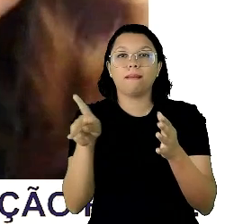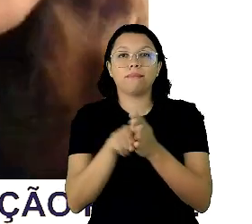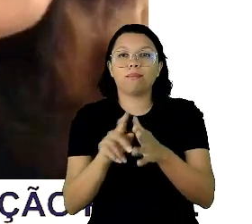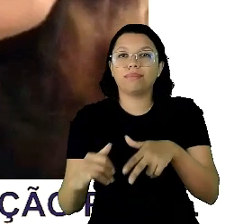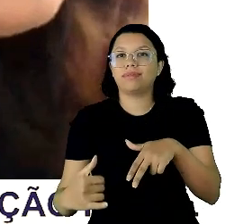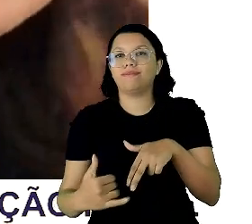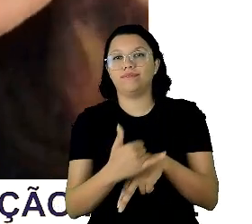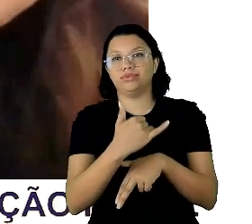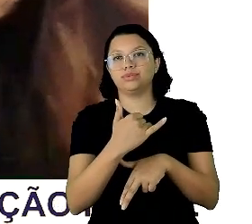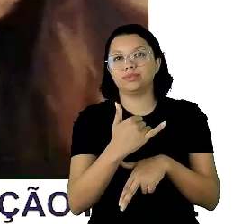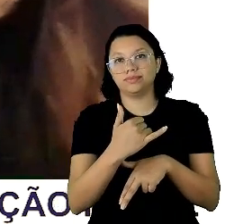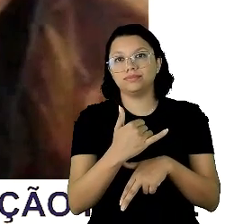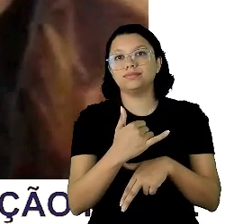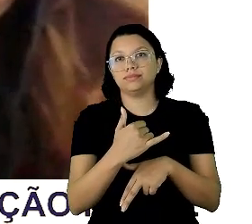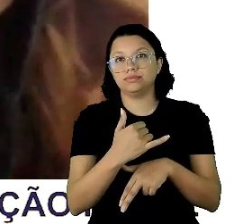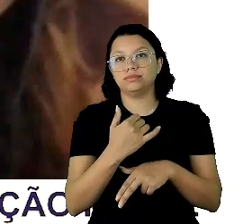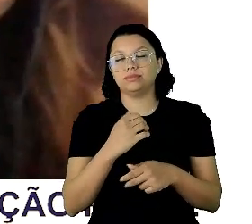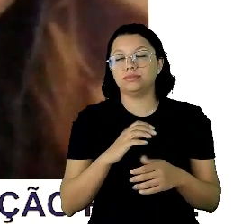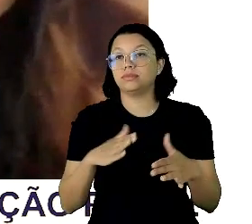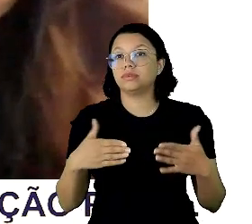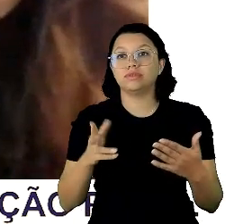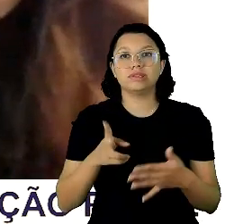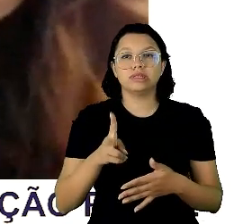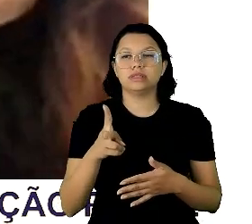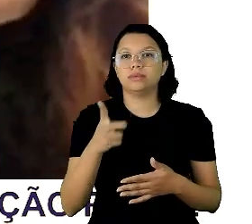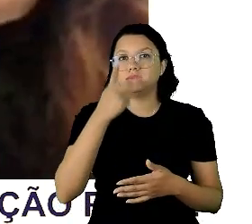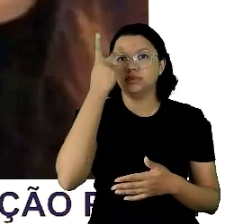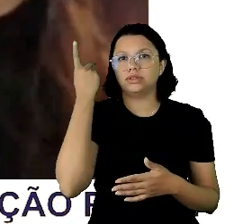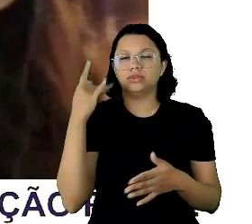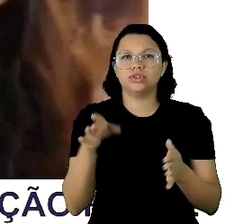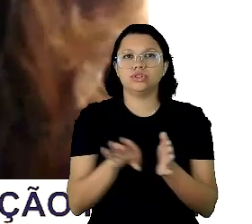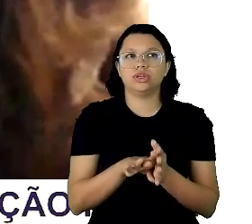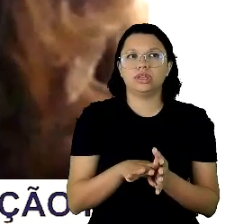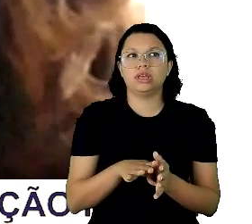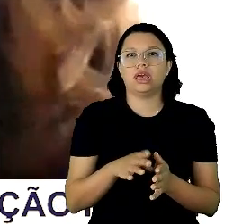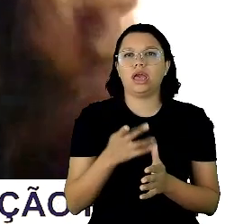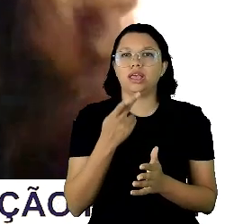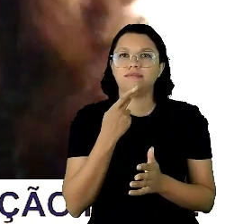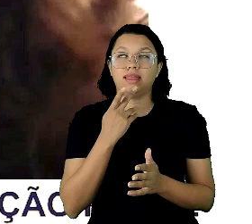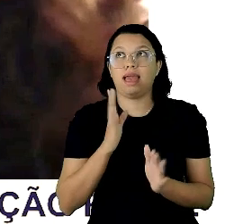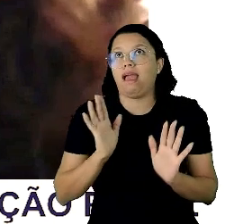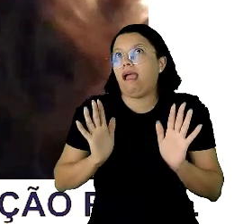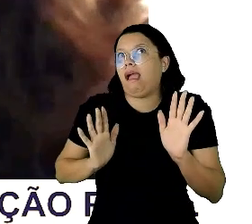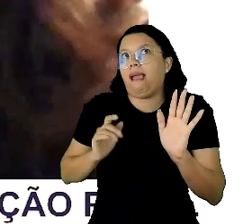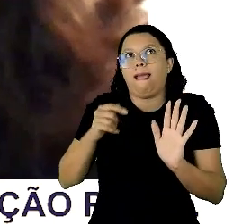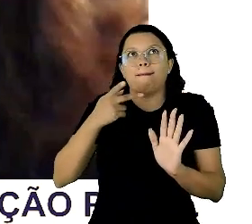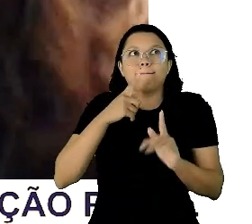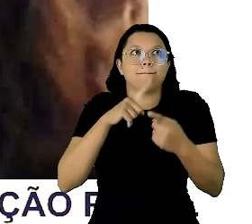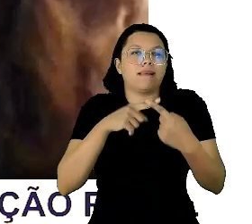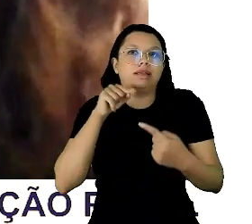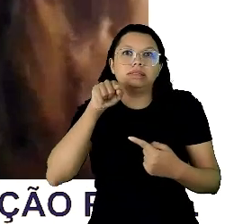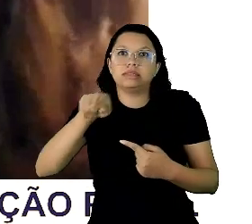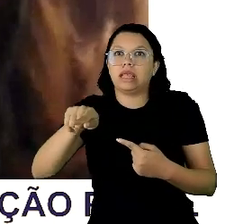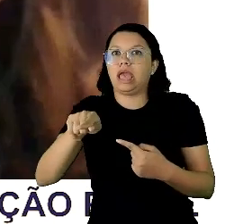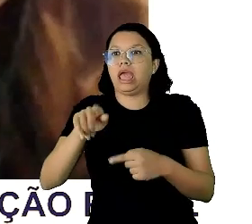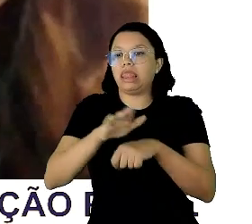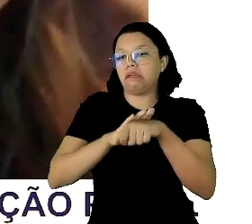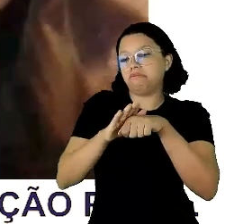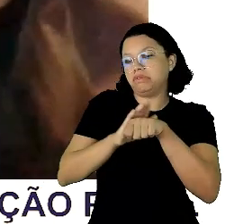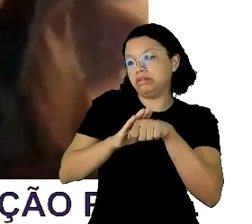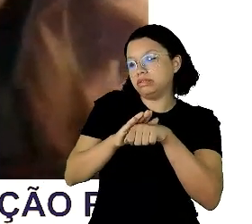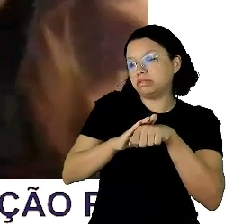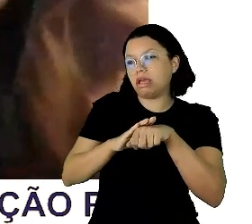vítima. Então, sempre que alguém também chegar e relativizar, mas ela estava lá conversando de mini